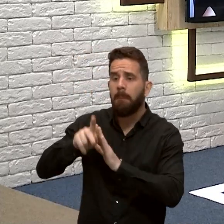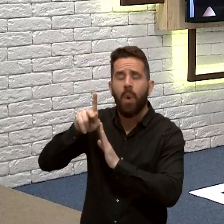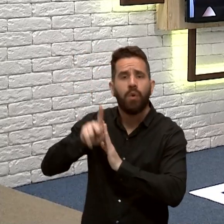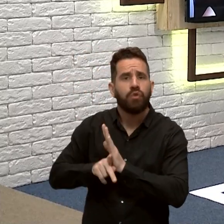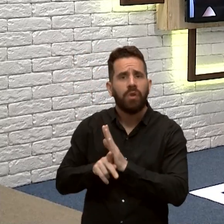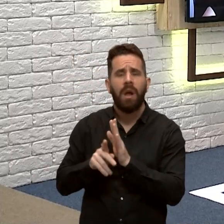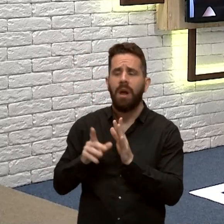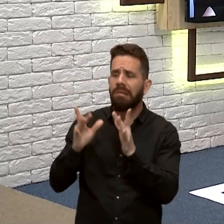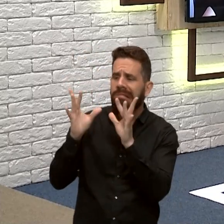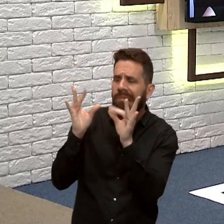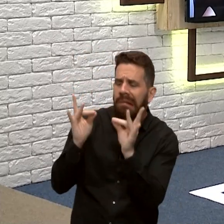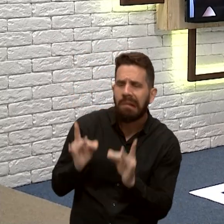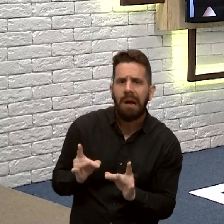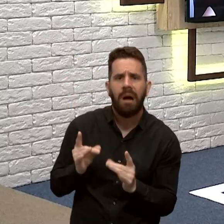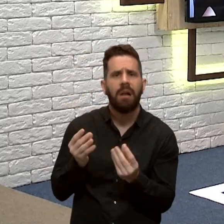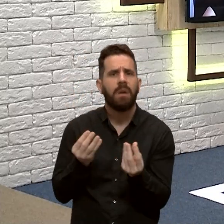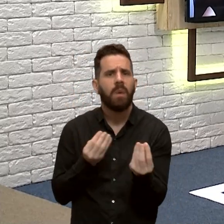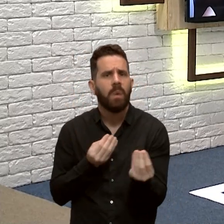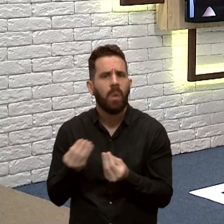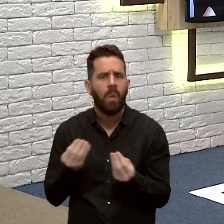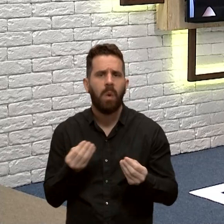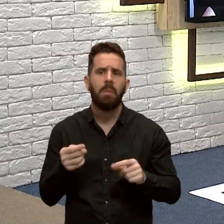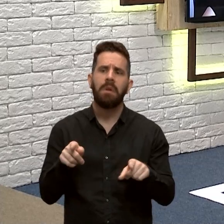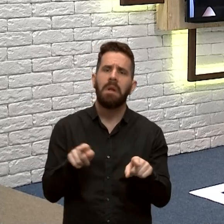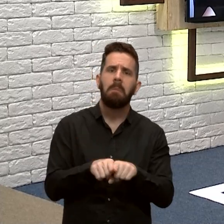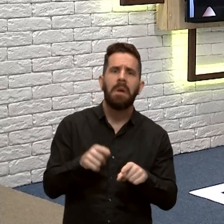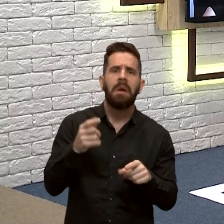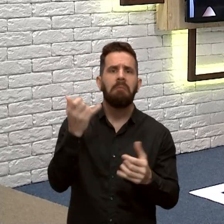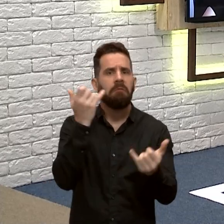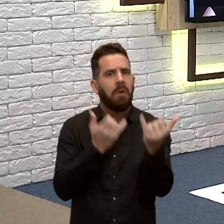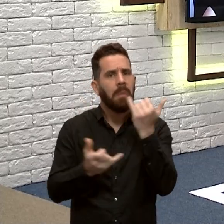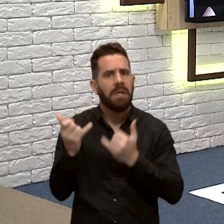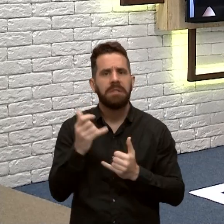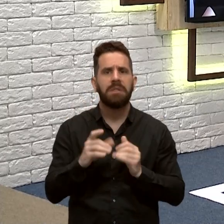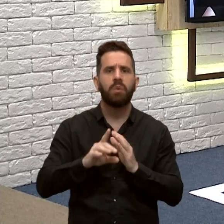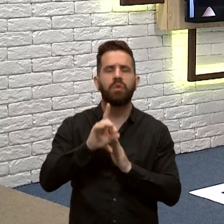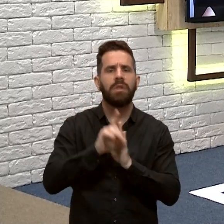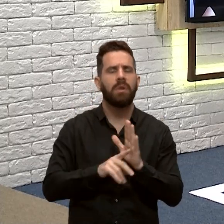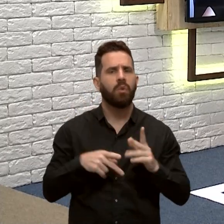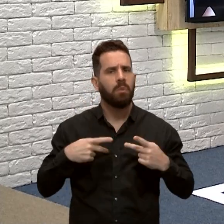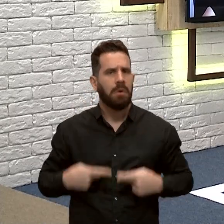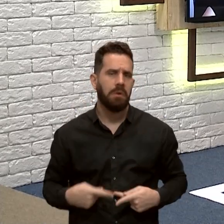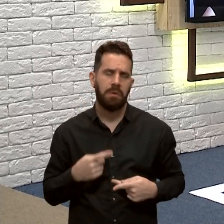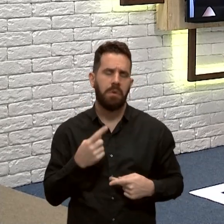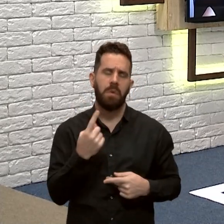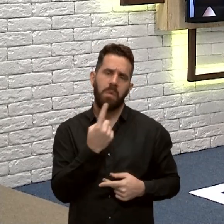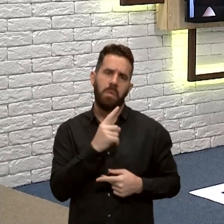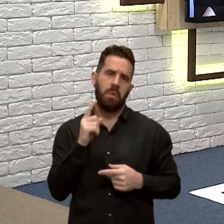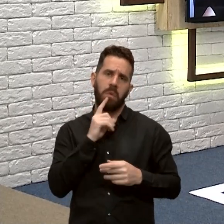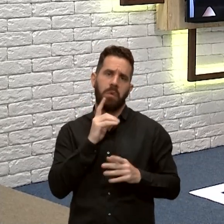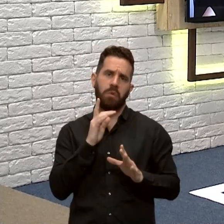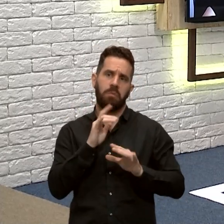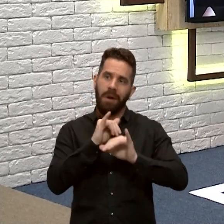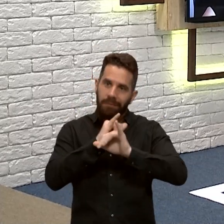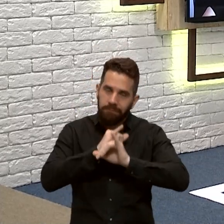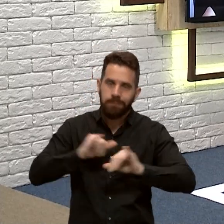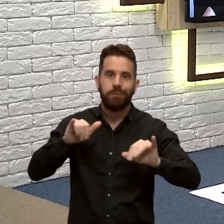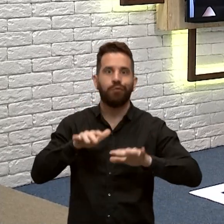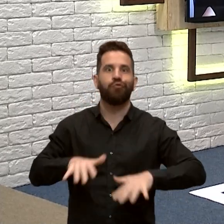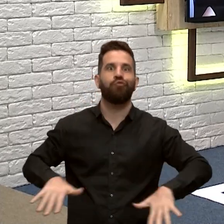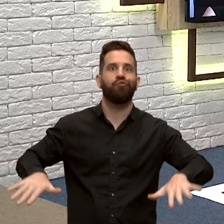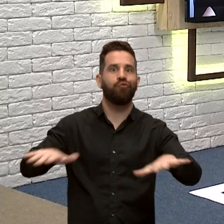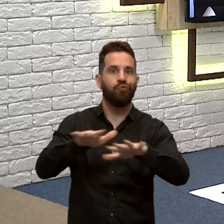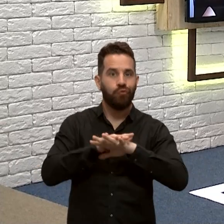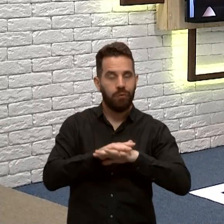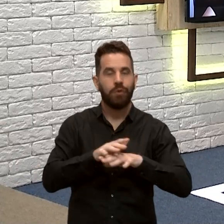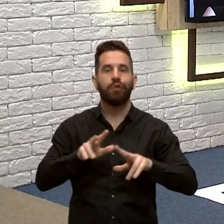mais informações também sobre direitos humanos. Queria que a senhora finalizasse divulgando para o nosso público geral um pouco mais